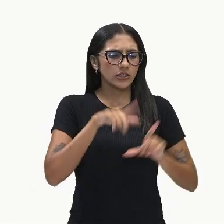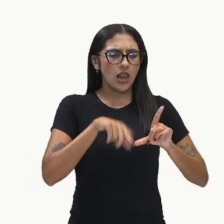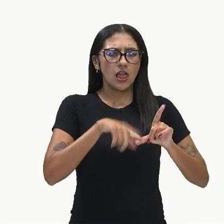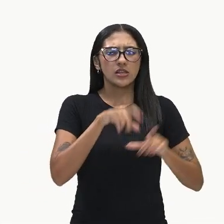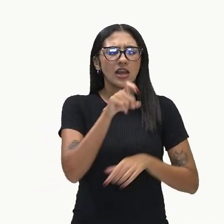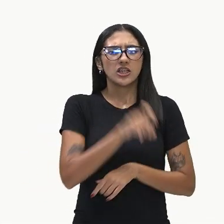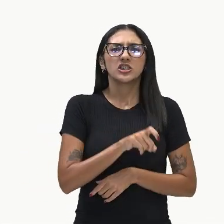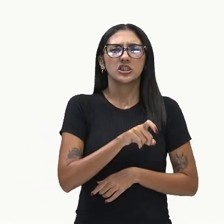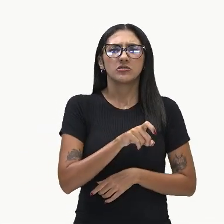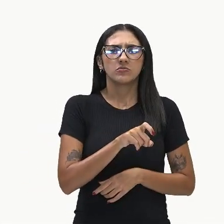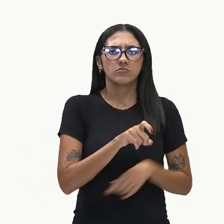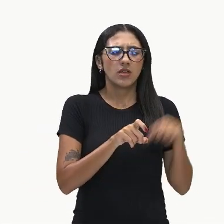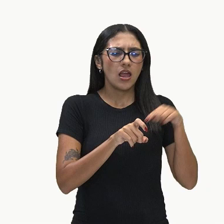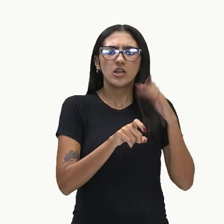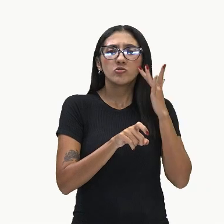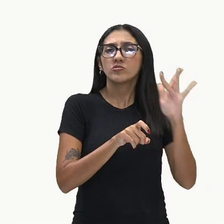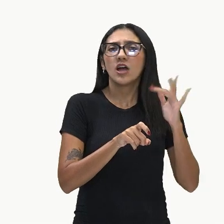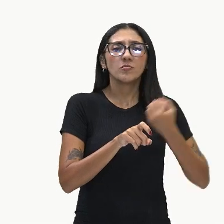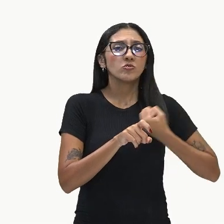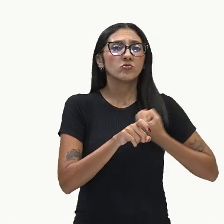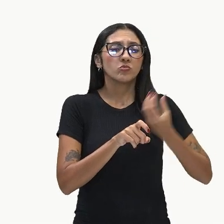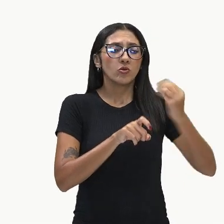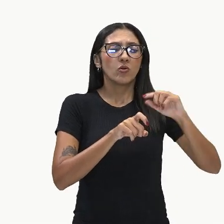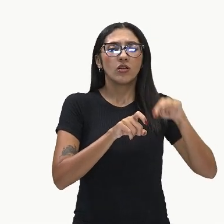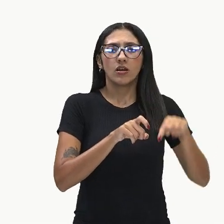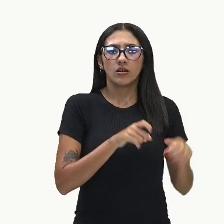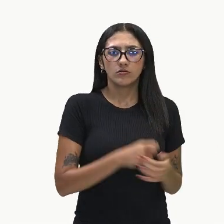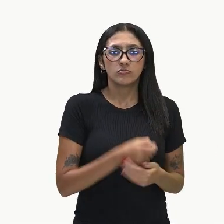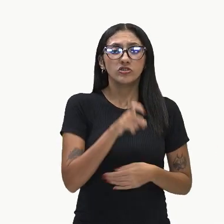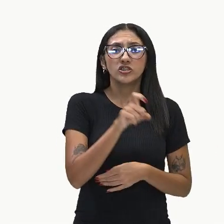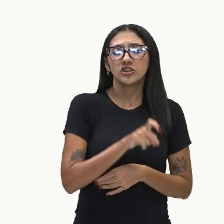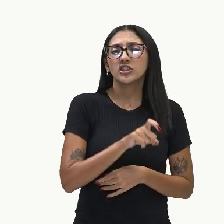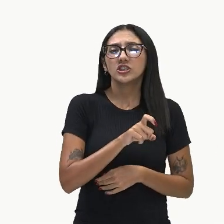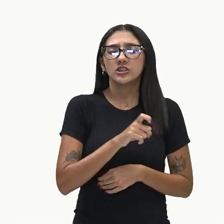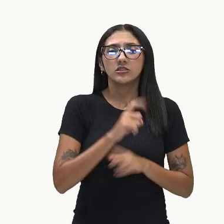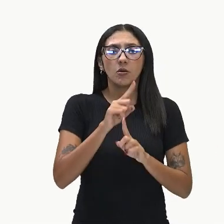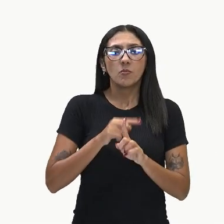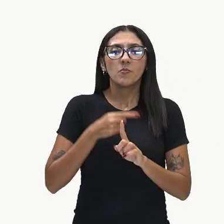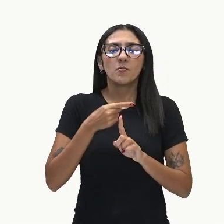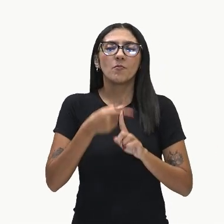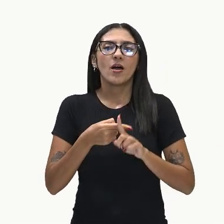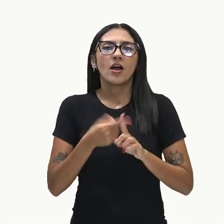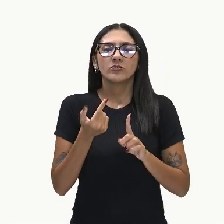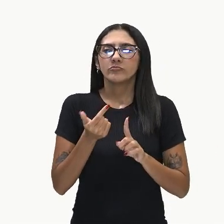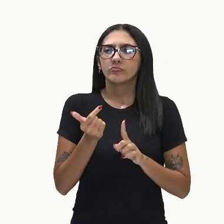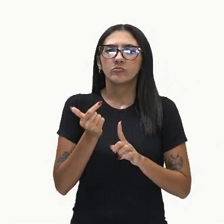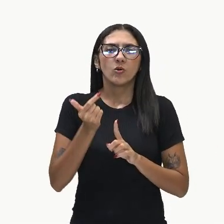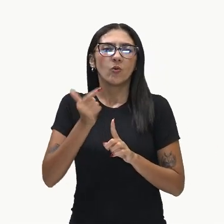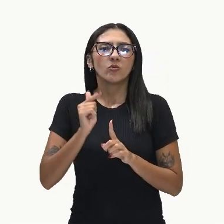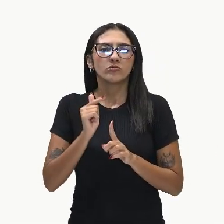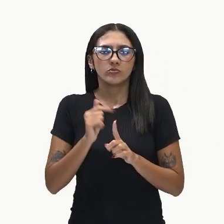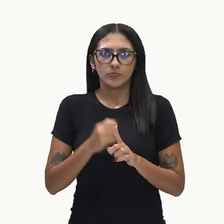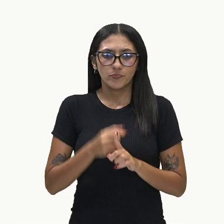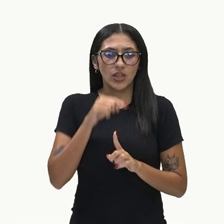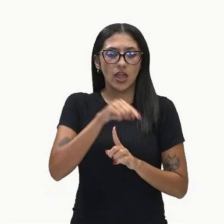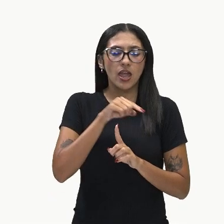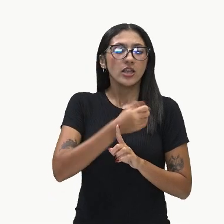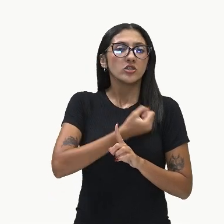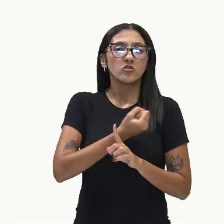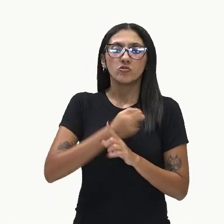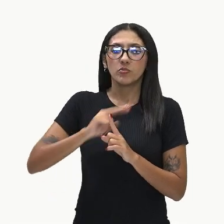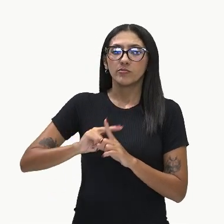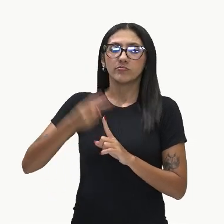Não, então x. Um número mais o seu dobro. O seu dobro, quem é o seu dobro? É duas vezes. Duas vezes